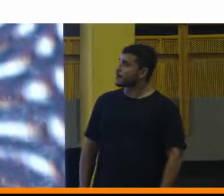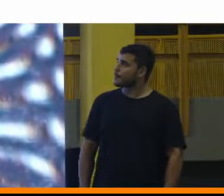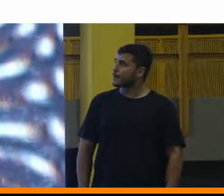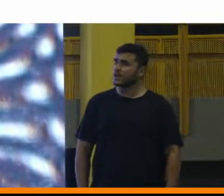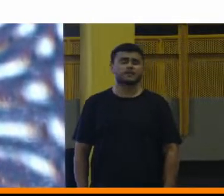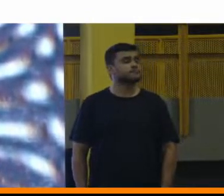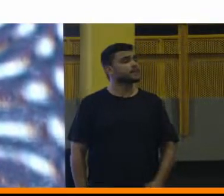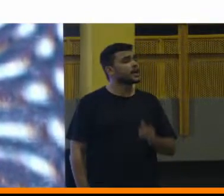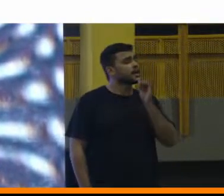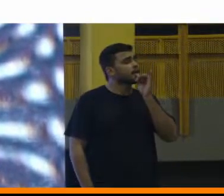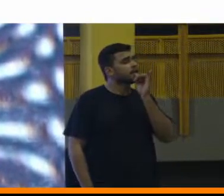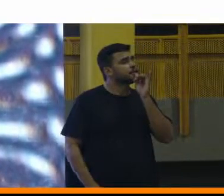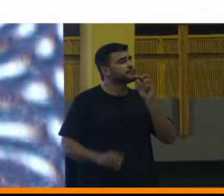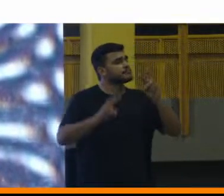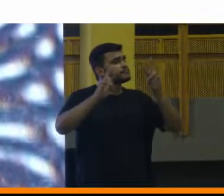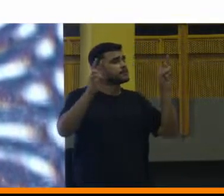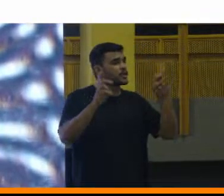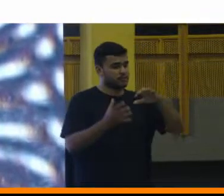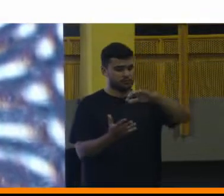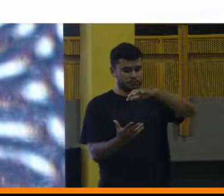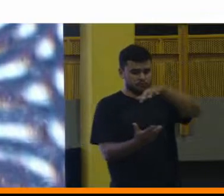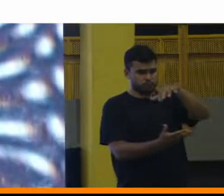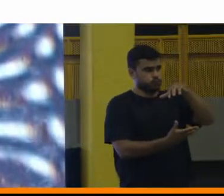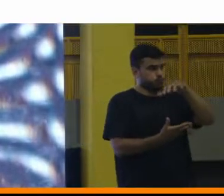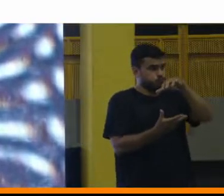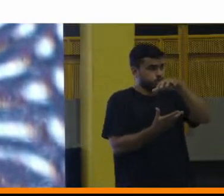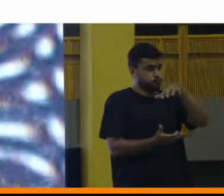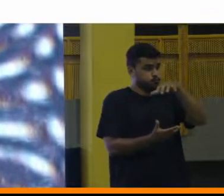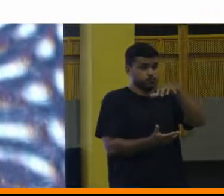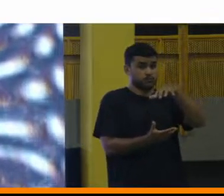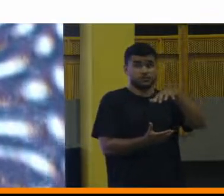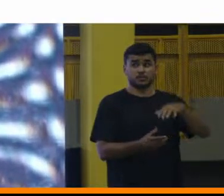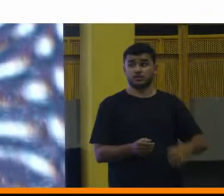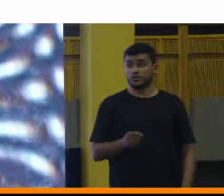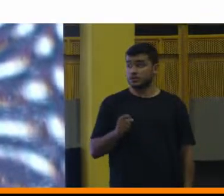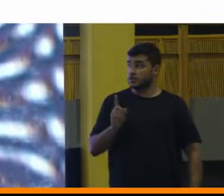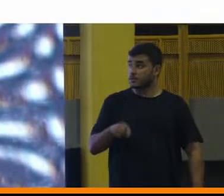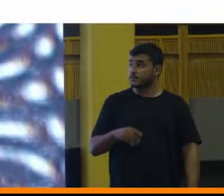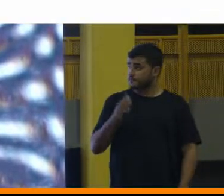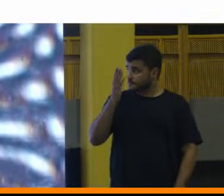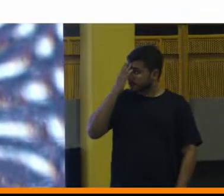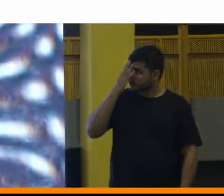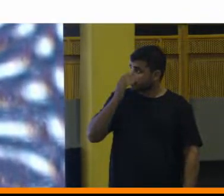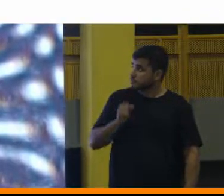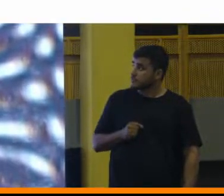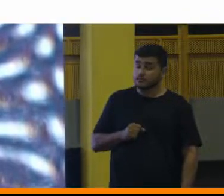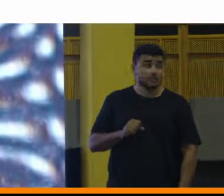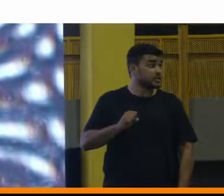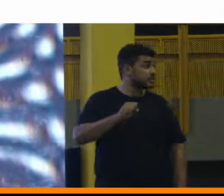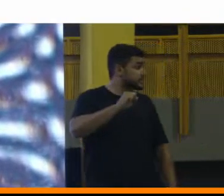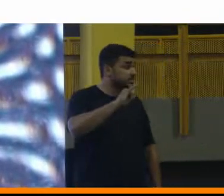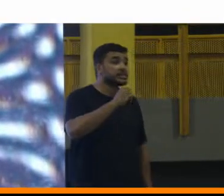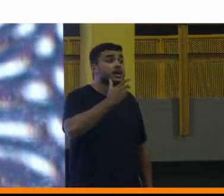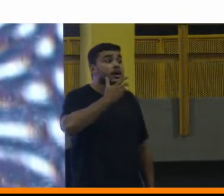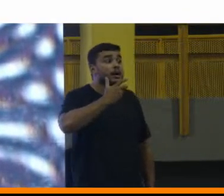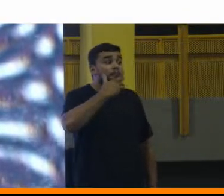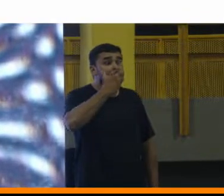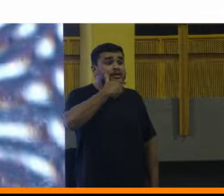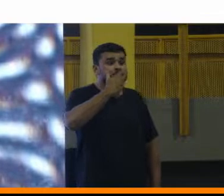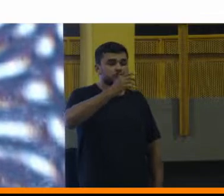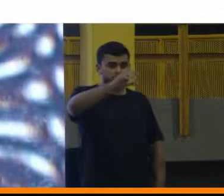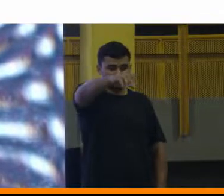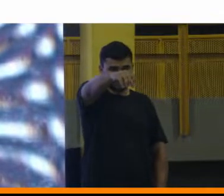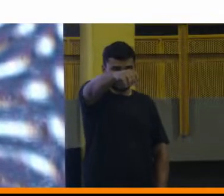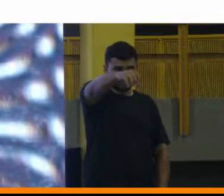maçã. A gente sabe que se soltar a maçã, ela vem. Por quê? Porque a